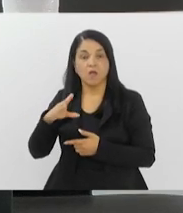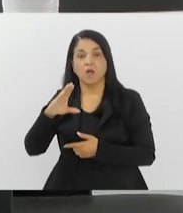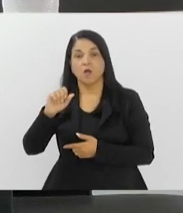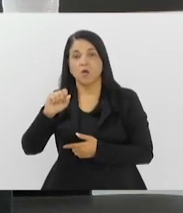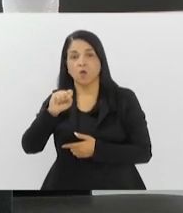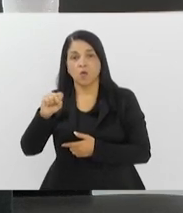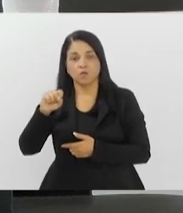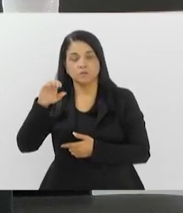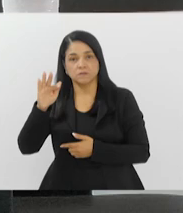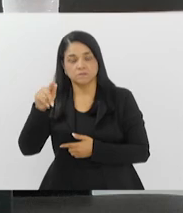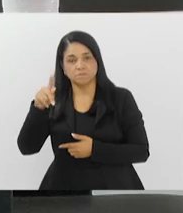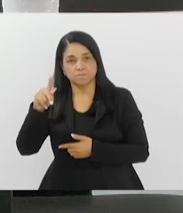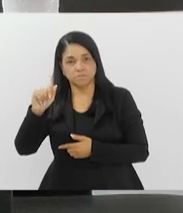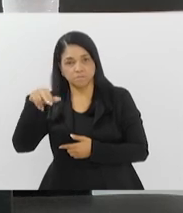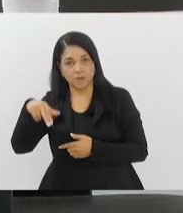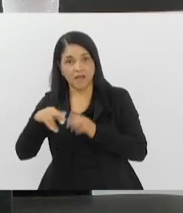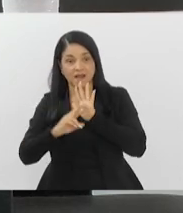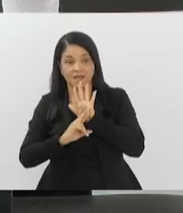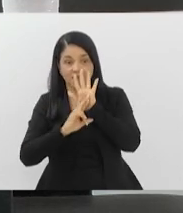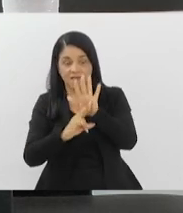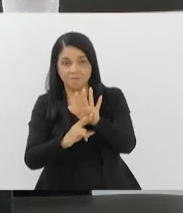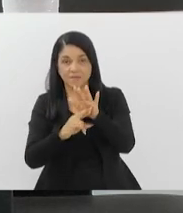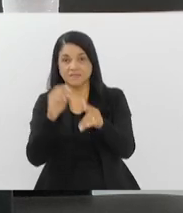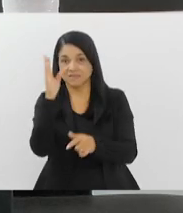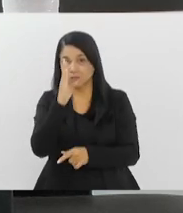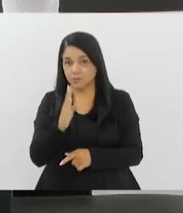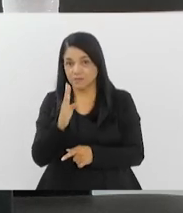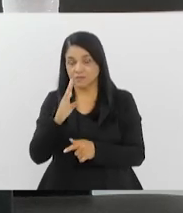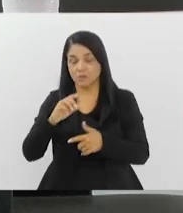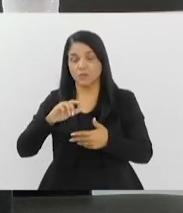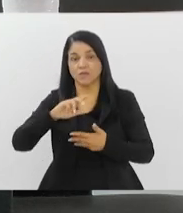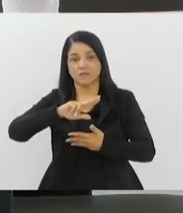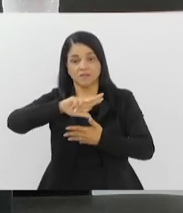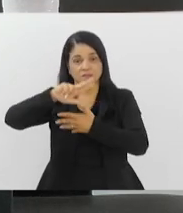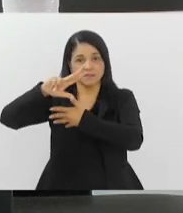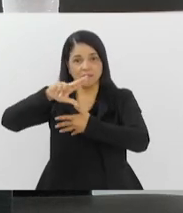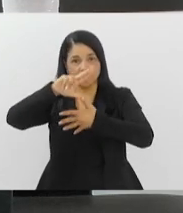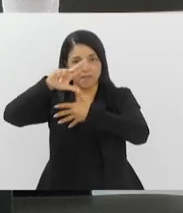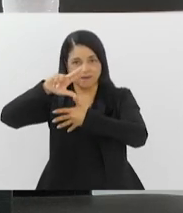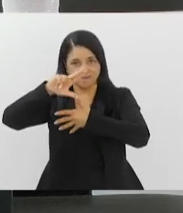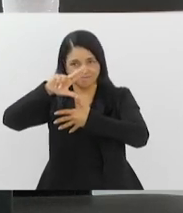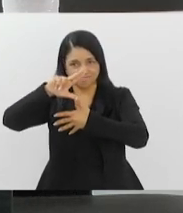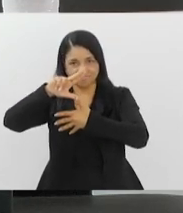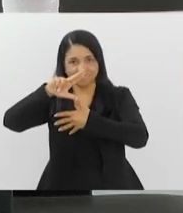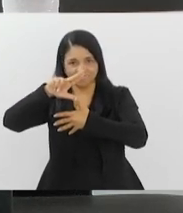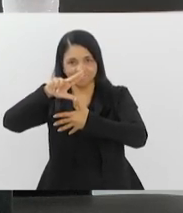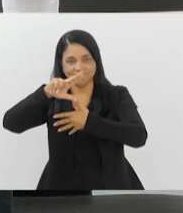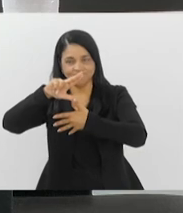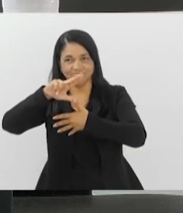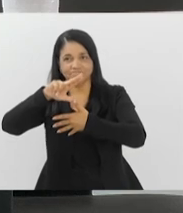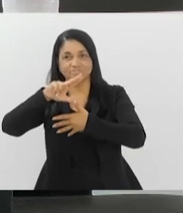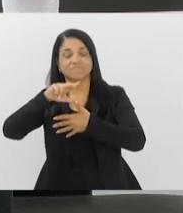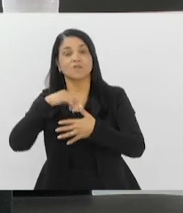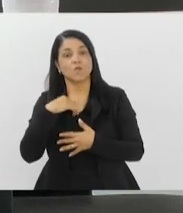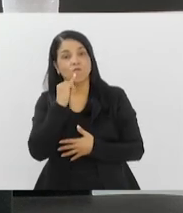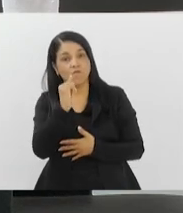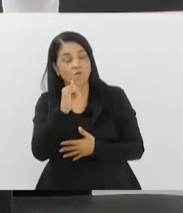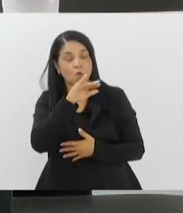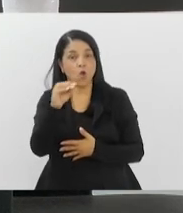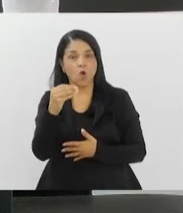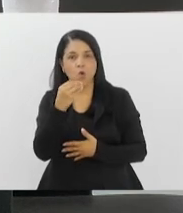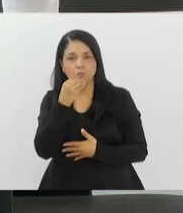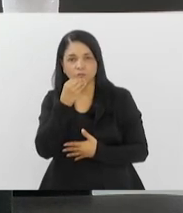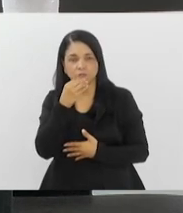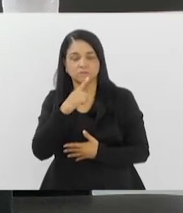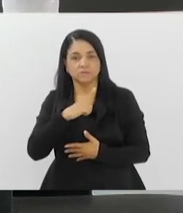uma empresa que representa ela no Brasil e na América Latina. Eu digo a vocês que a oportunidade que